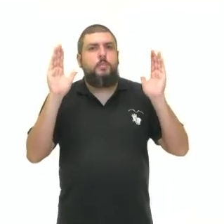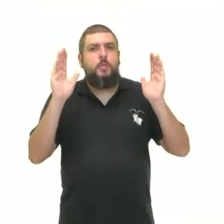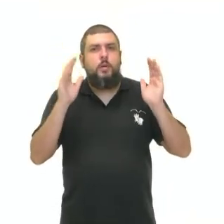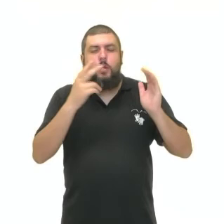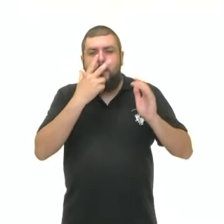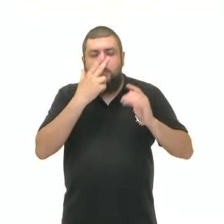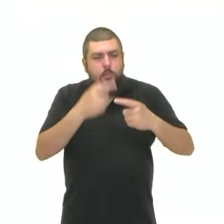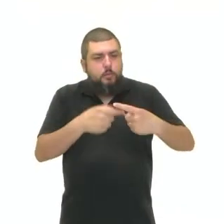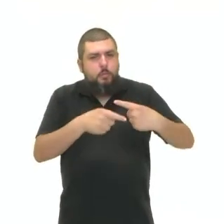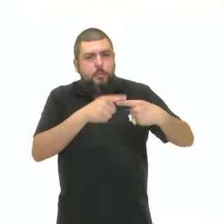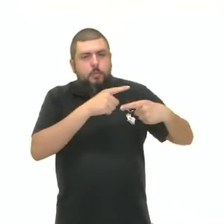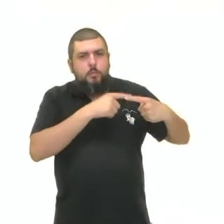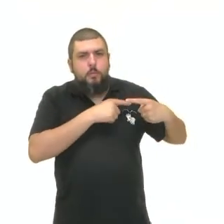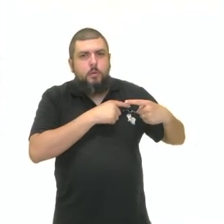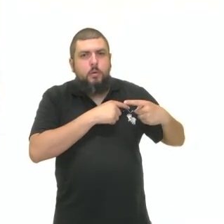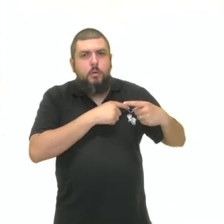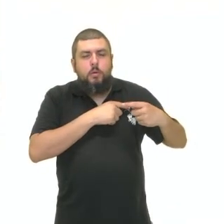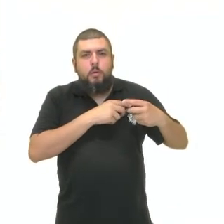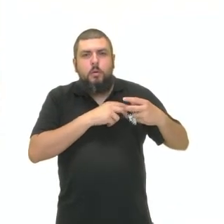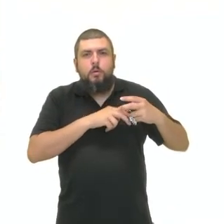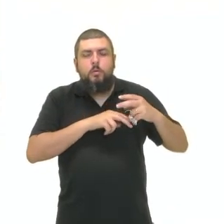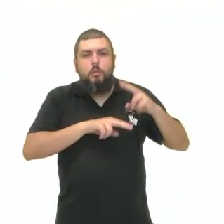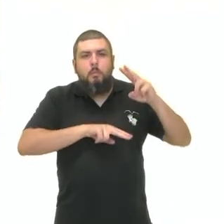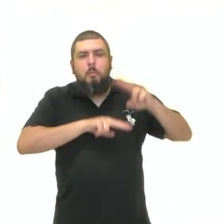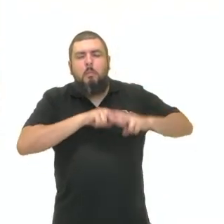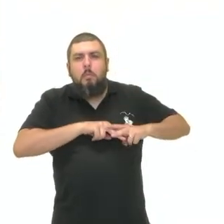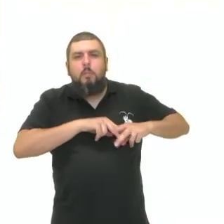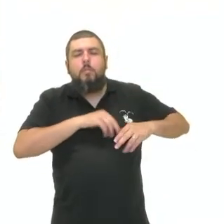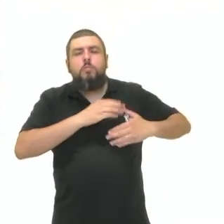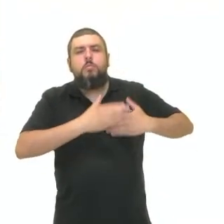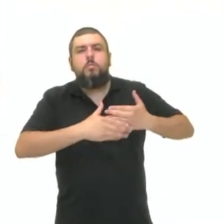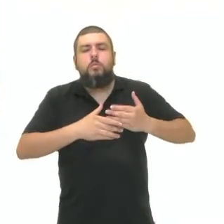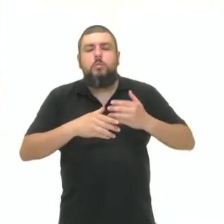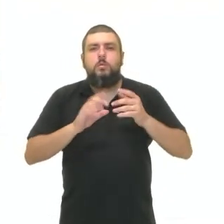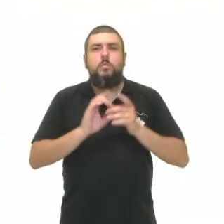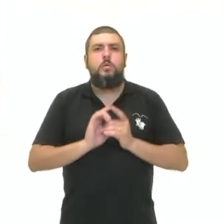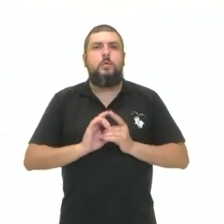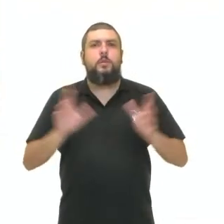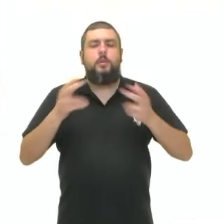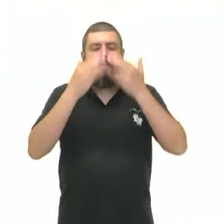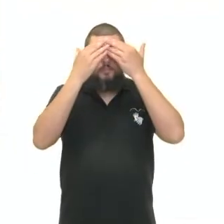e fatos passados. E ainda essa